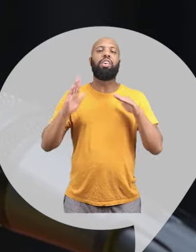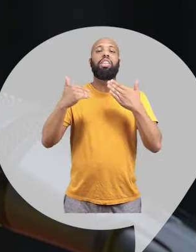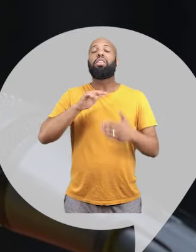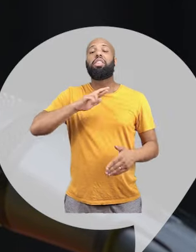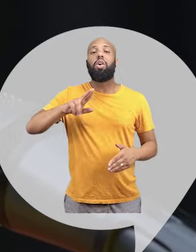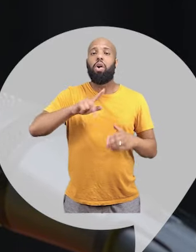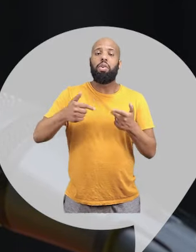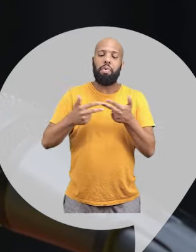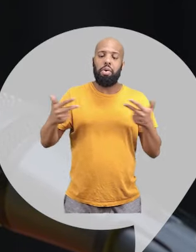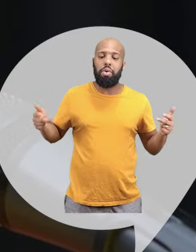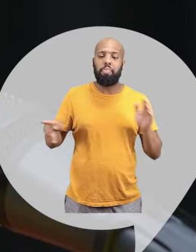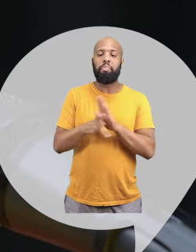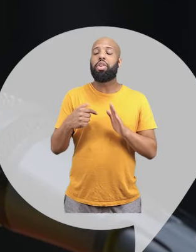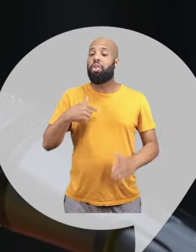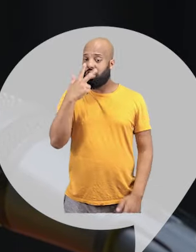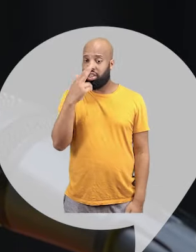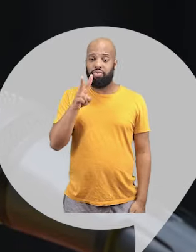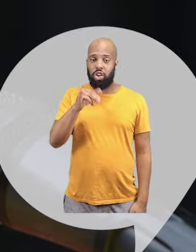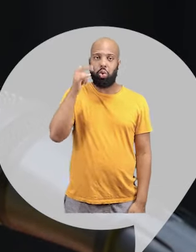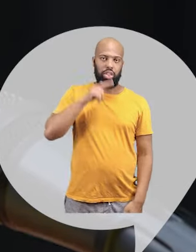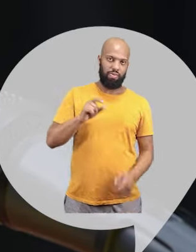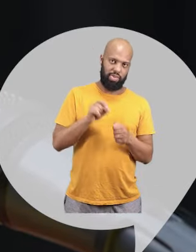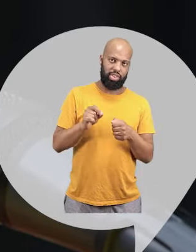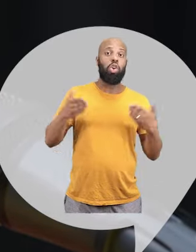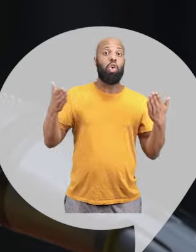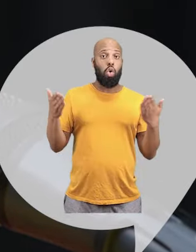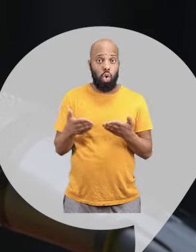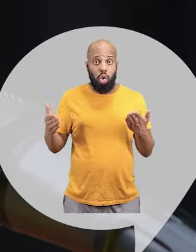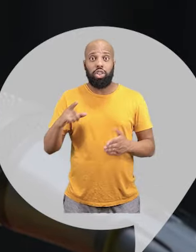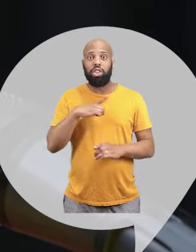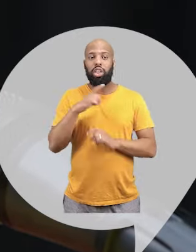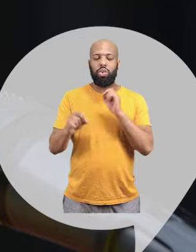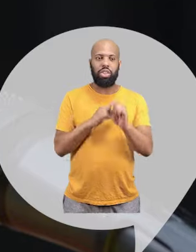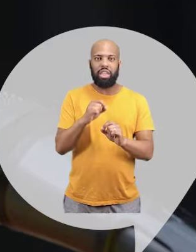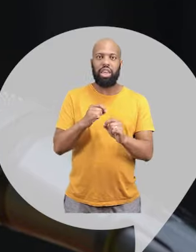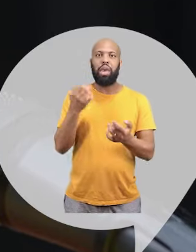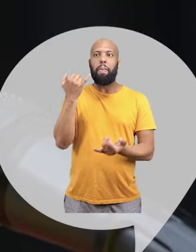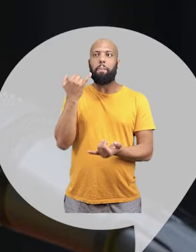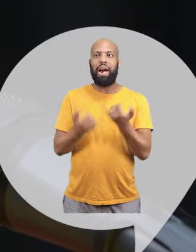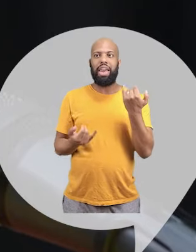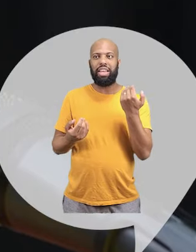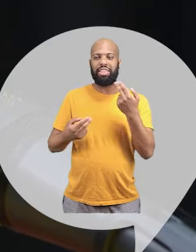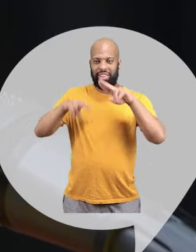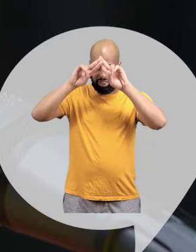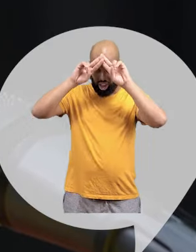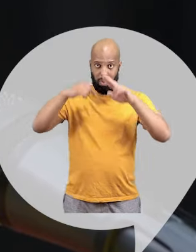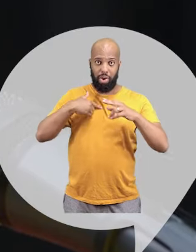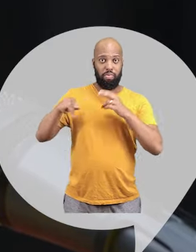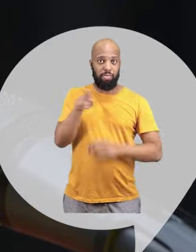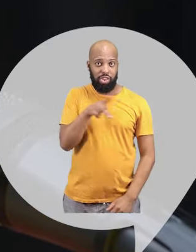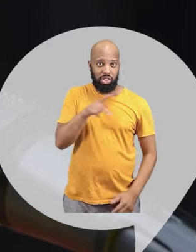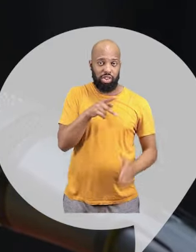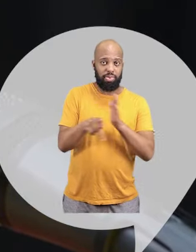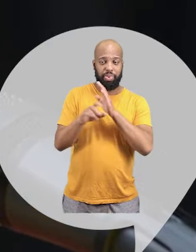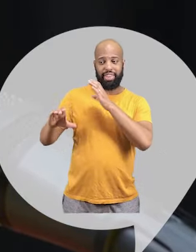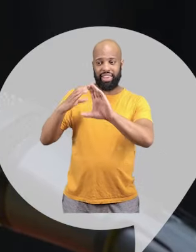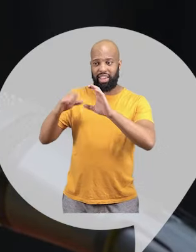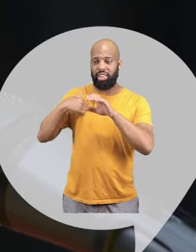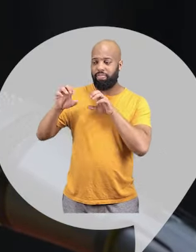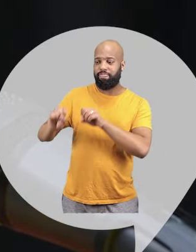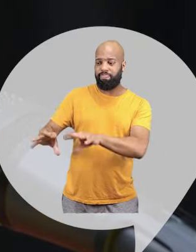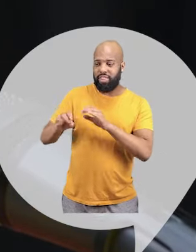então não era algo que que eu achava que eu conseguiria fazer então hoje eu tenho um mega bloqueio eu sou a professora de